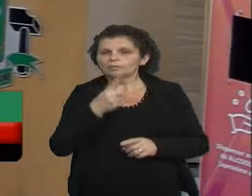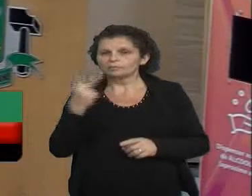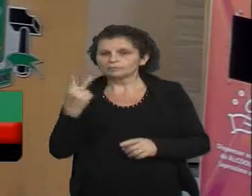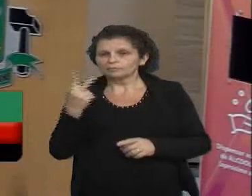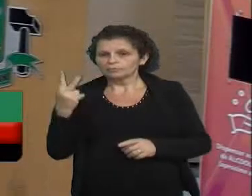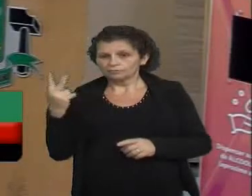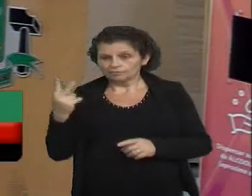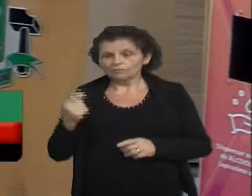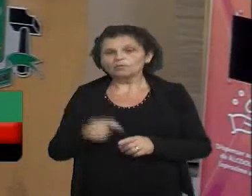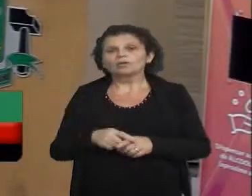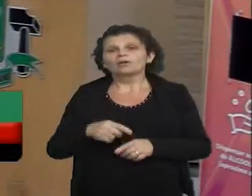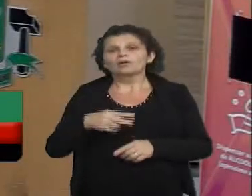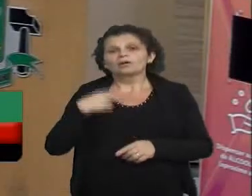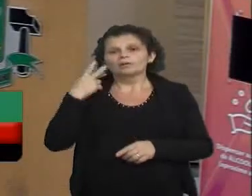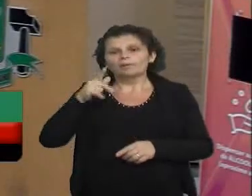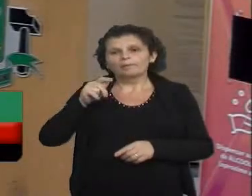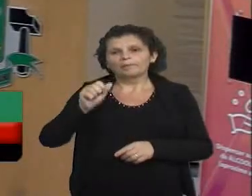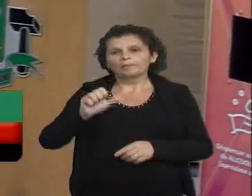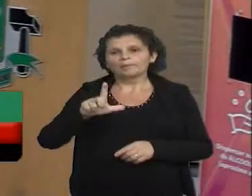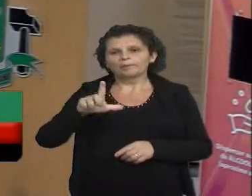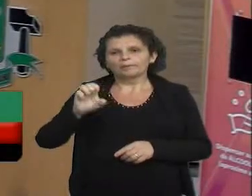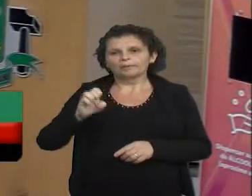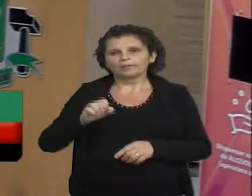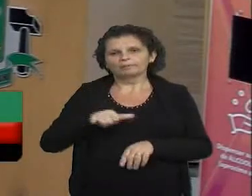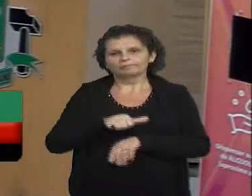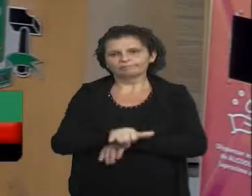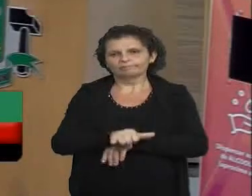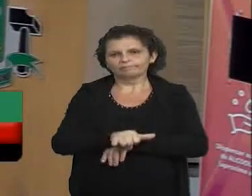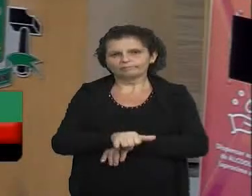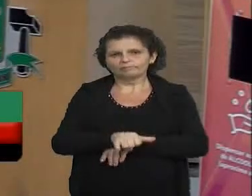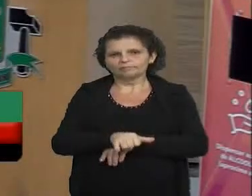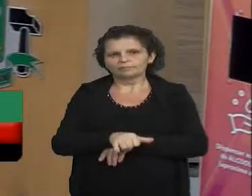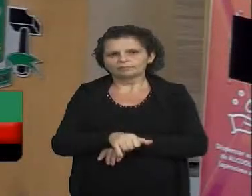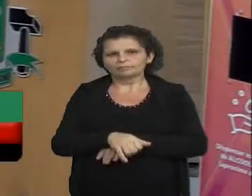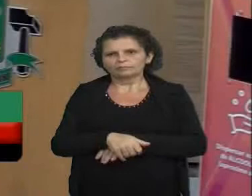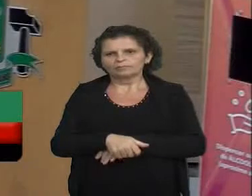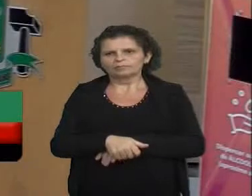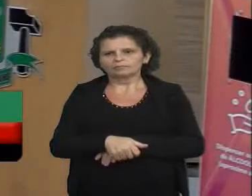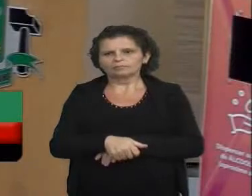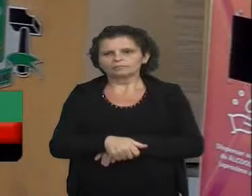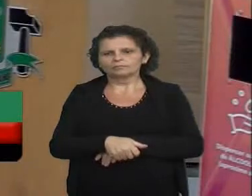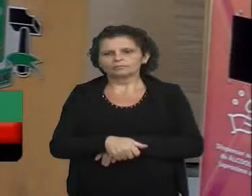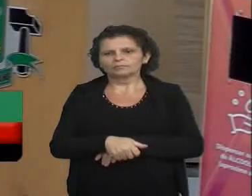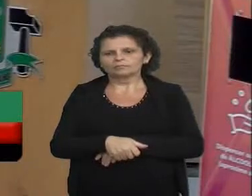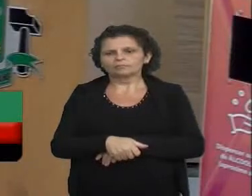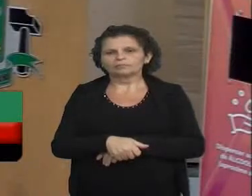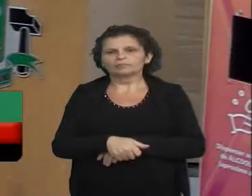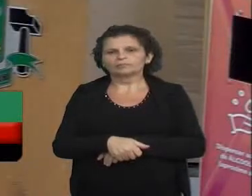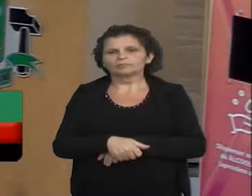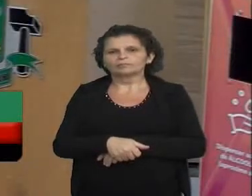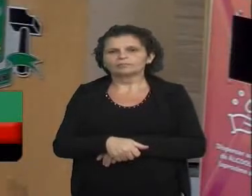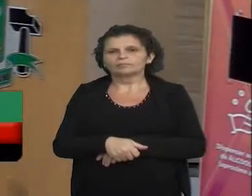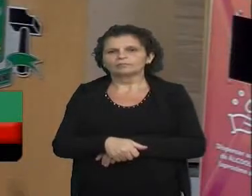2022, do nobre vereador Pelé da Cândida, vereador ausente. vereador